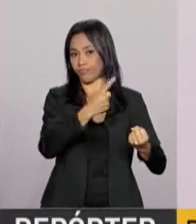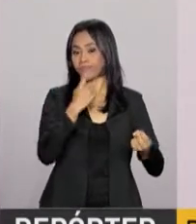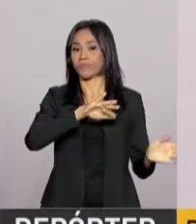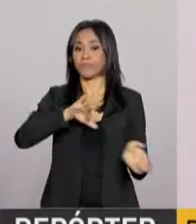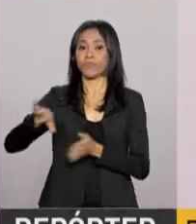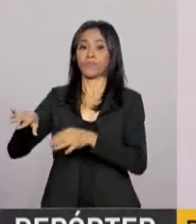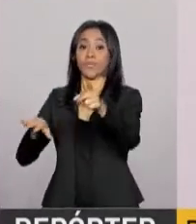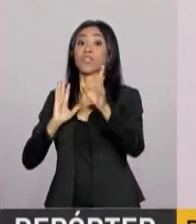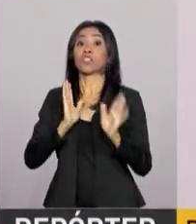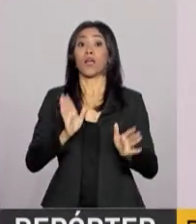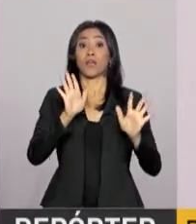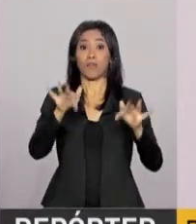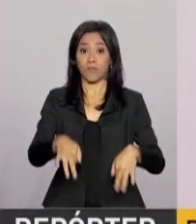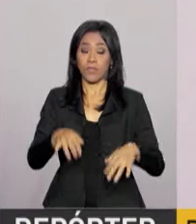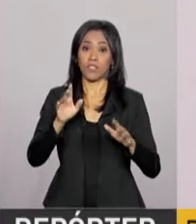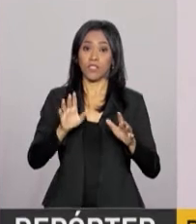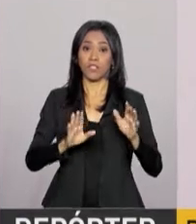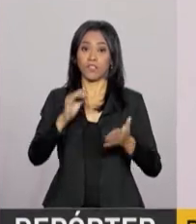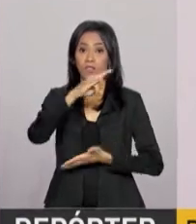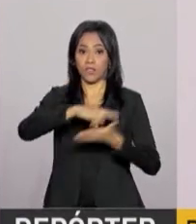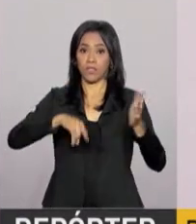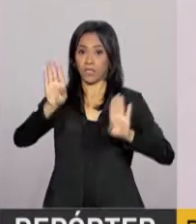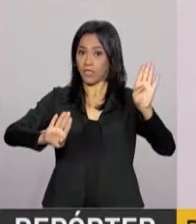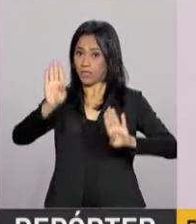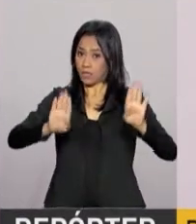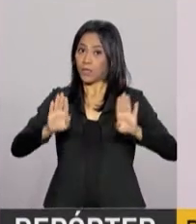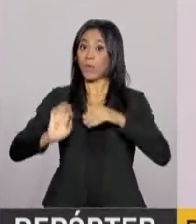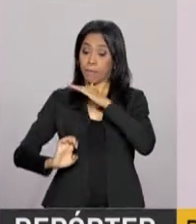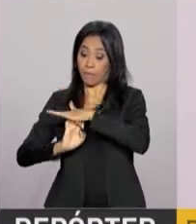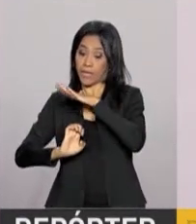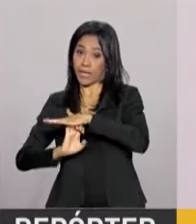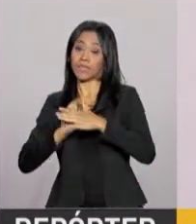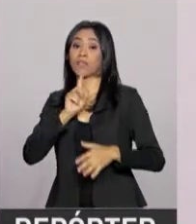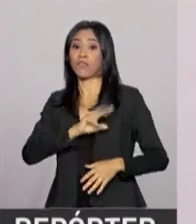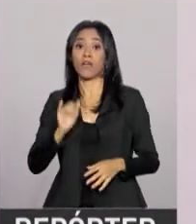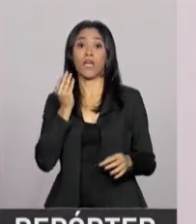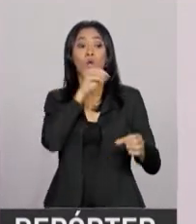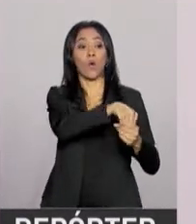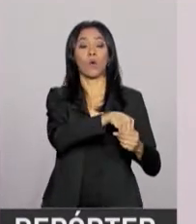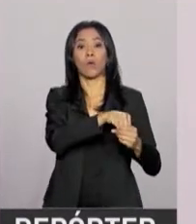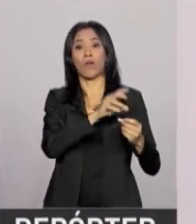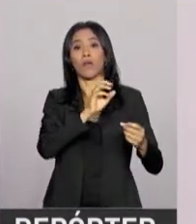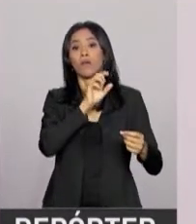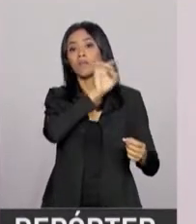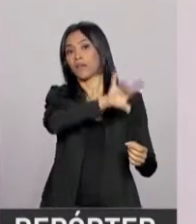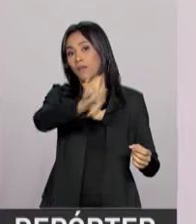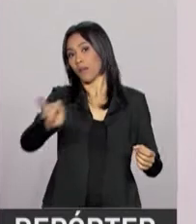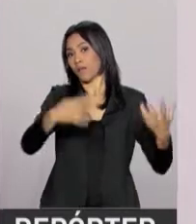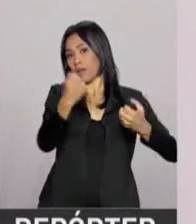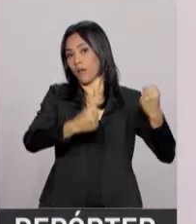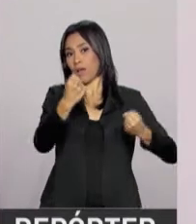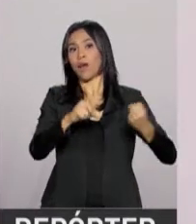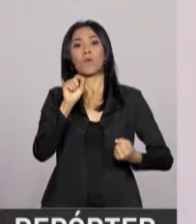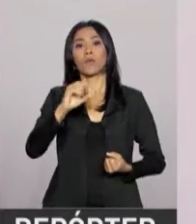de licitação uma empresa que colocará chip todos os veículos todas as ambulâncias do brasil terão um